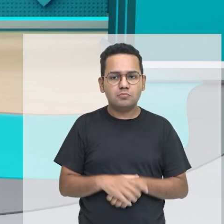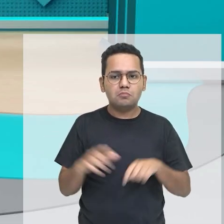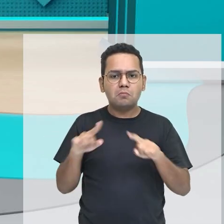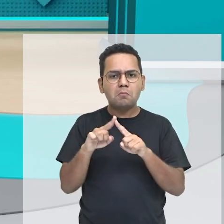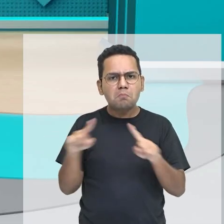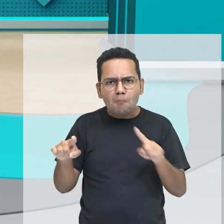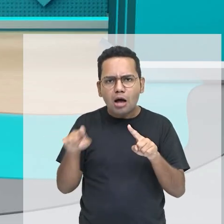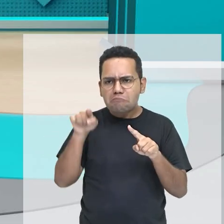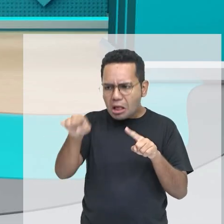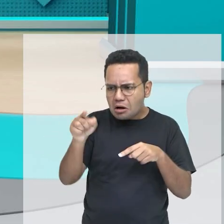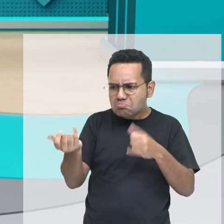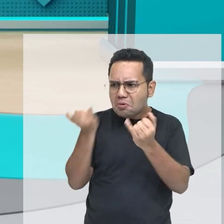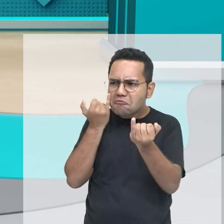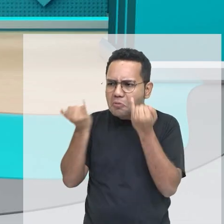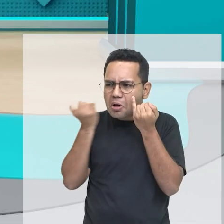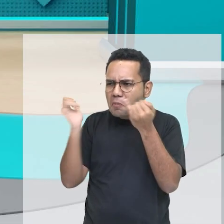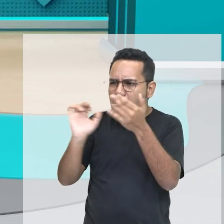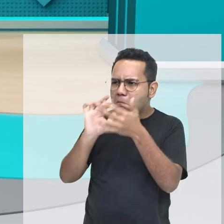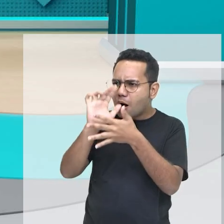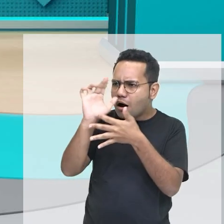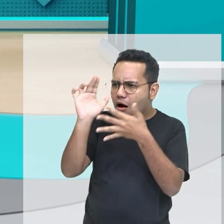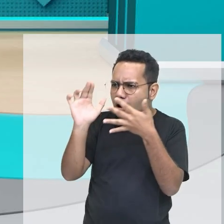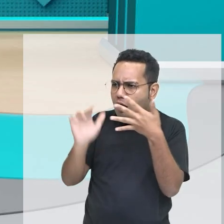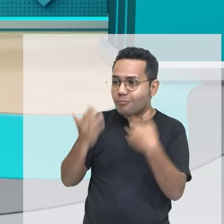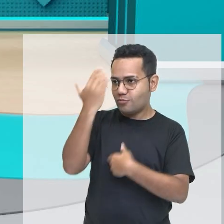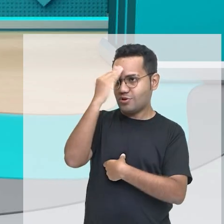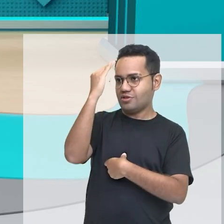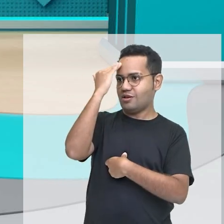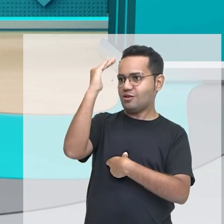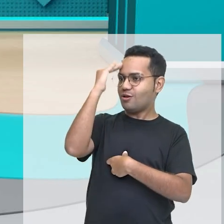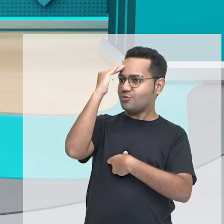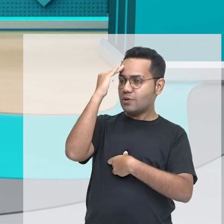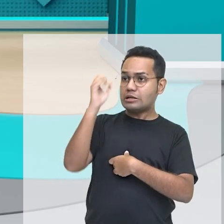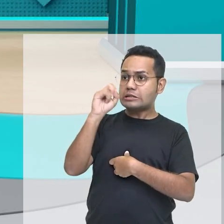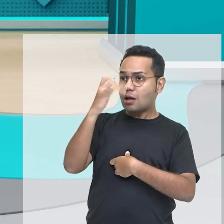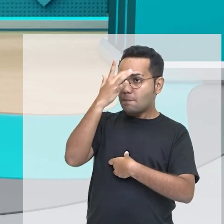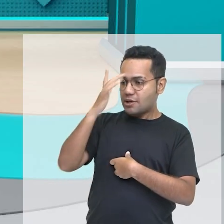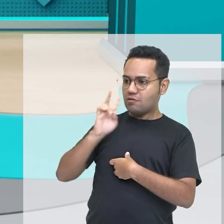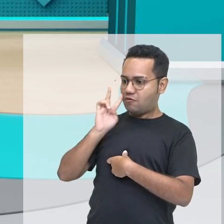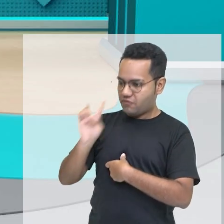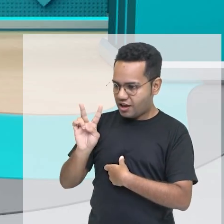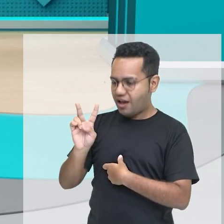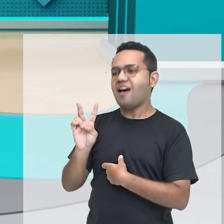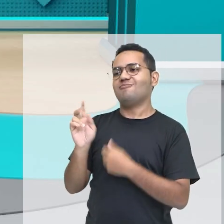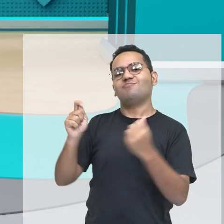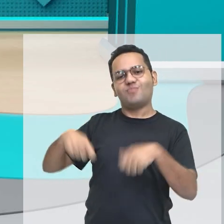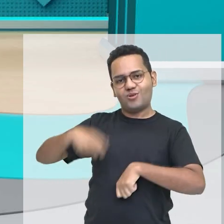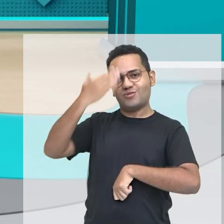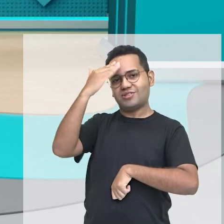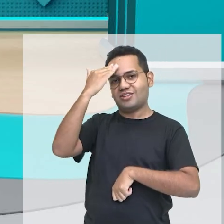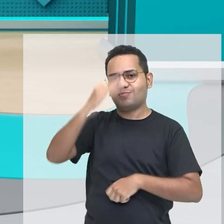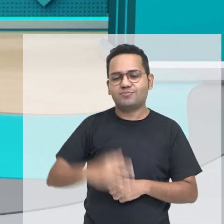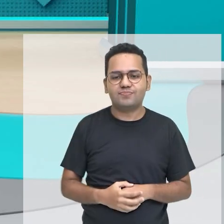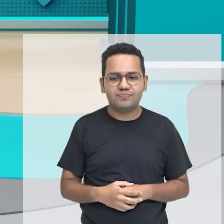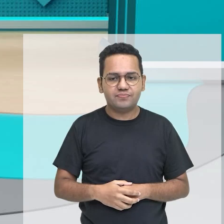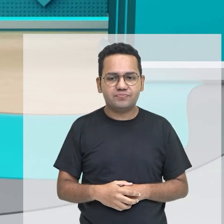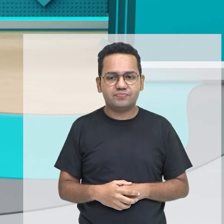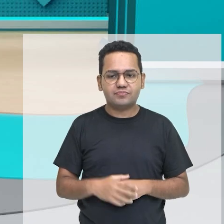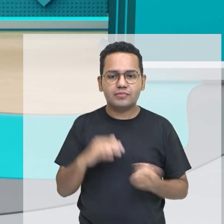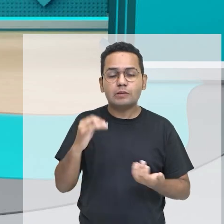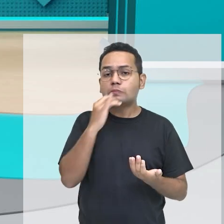informação, ele é carregado de informações e é possível que a outra pessoa compreenda. Análise comportamental, por exemplo,